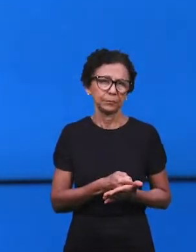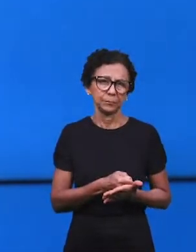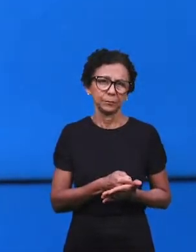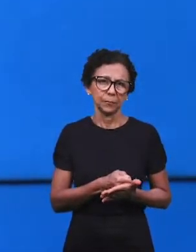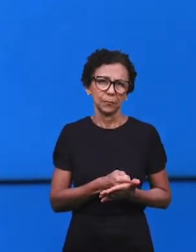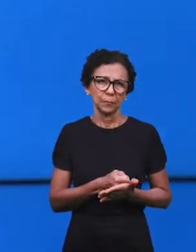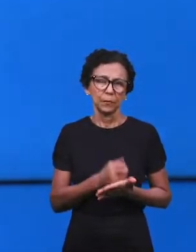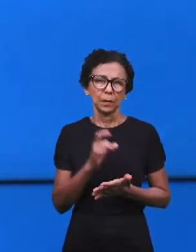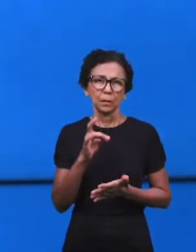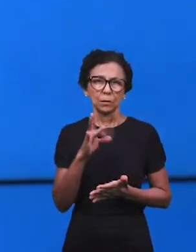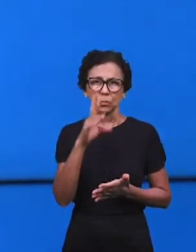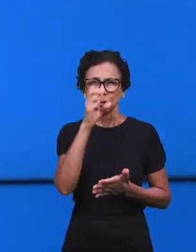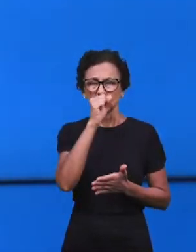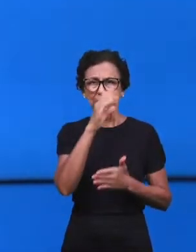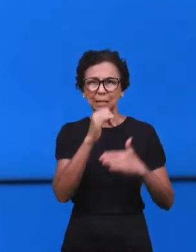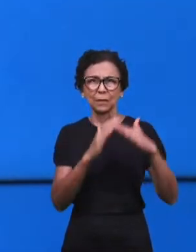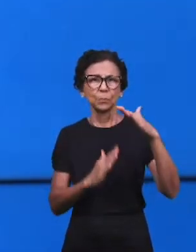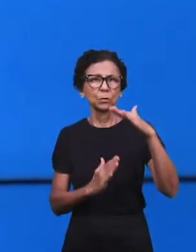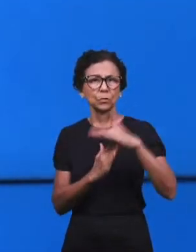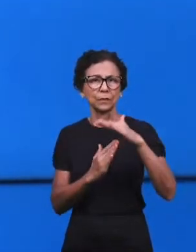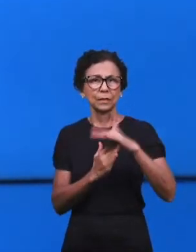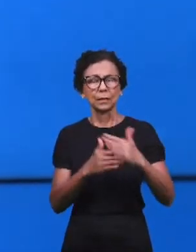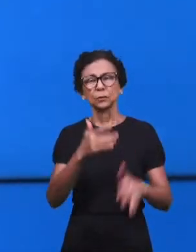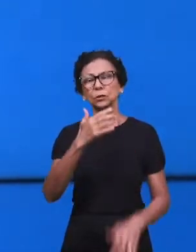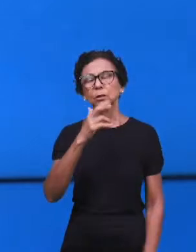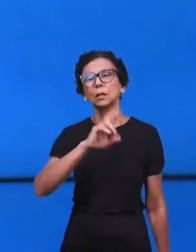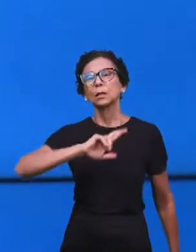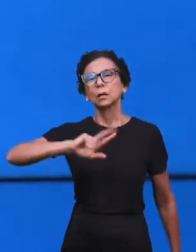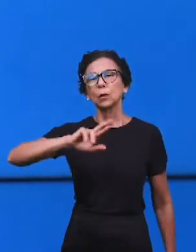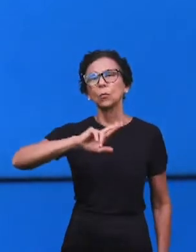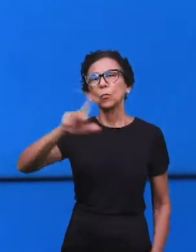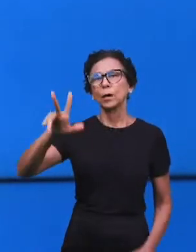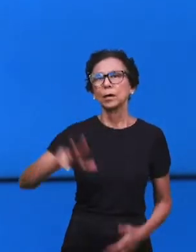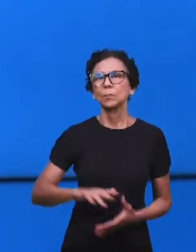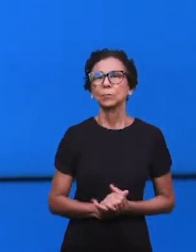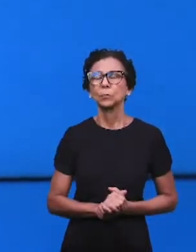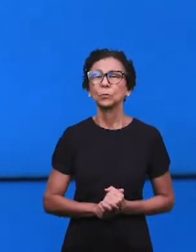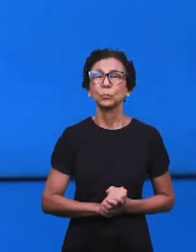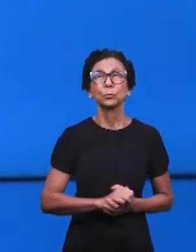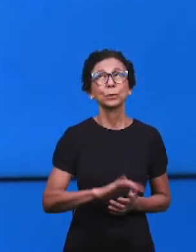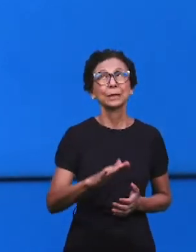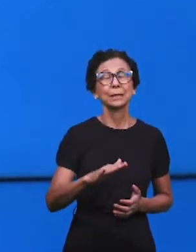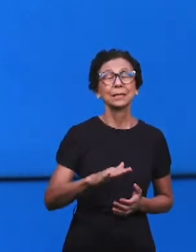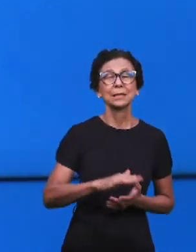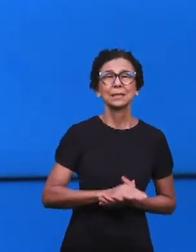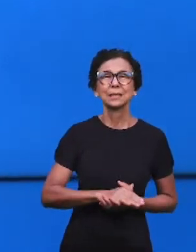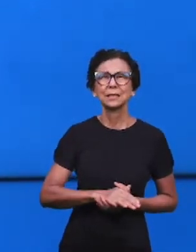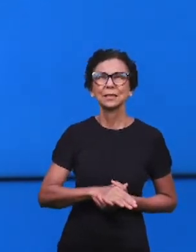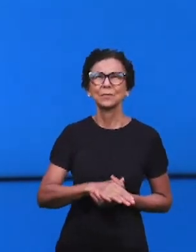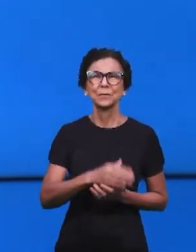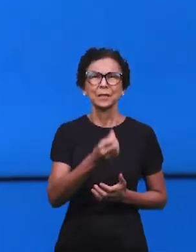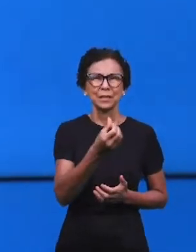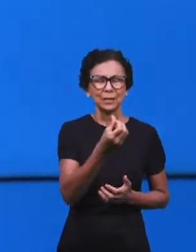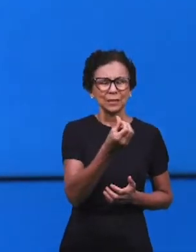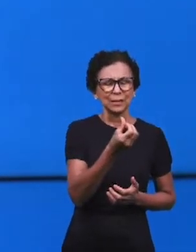de muitos outros mandamentos, né? São cerca de mais de 600 prescrições, né? Leis e estatutos do Velho